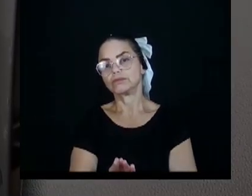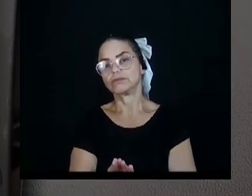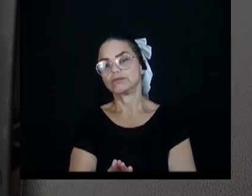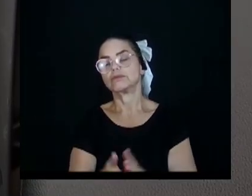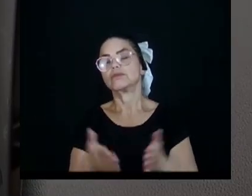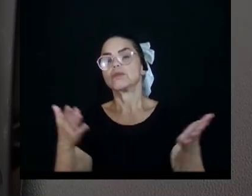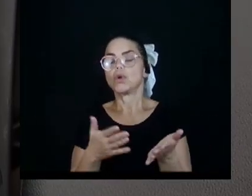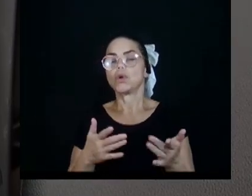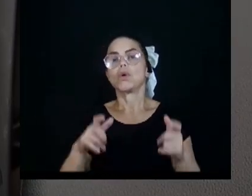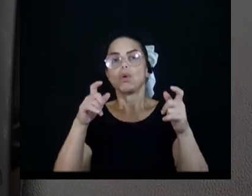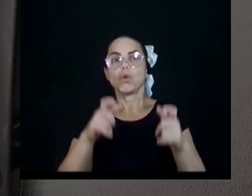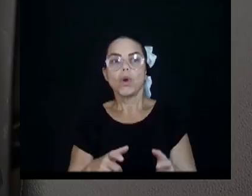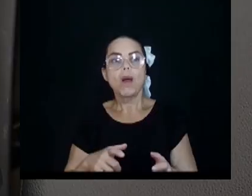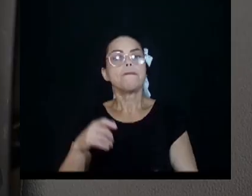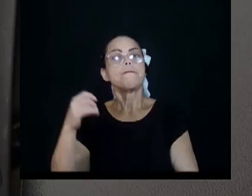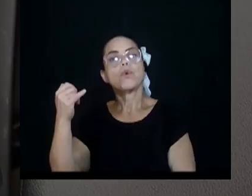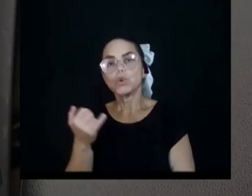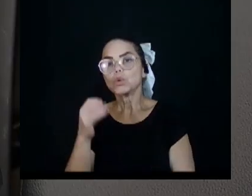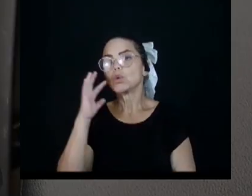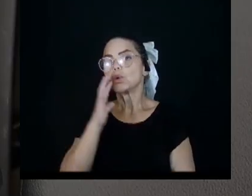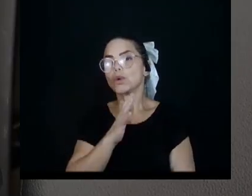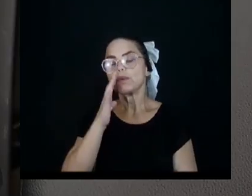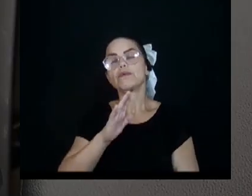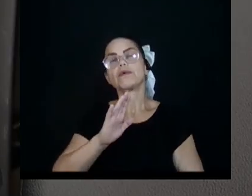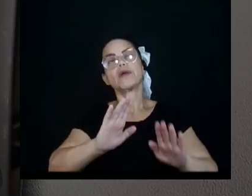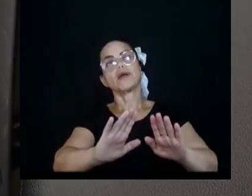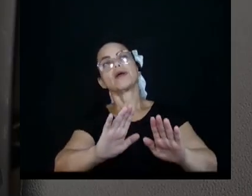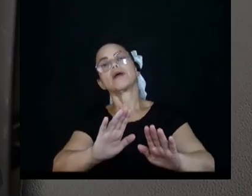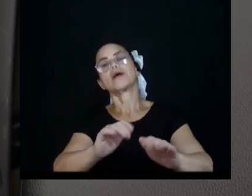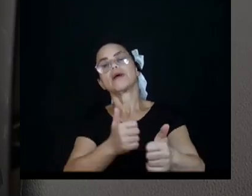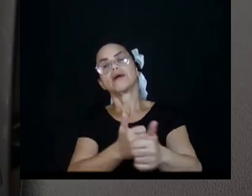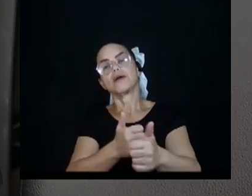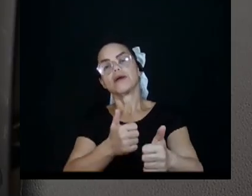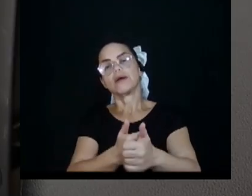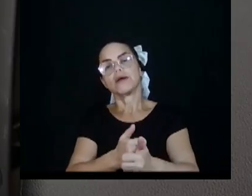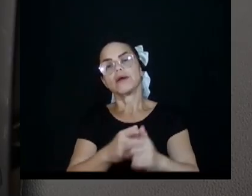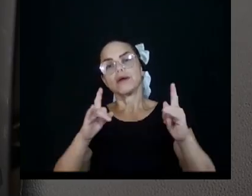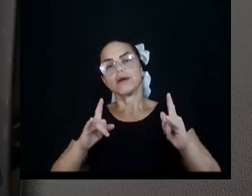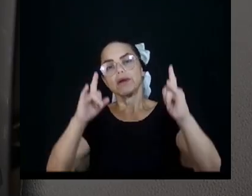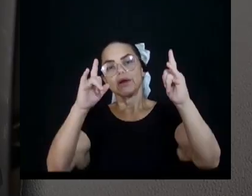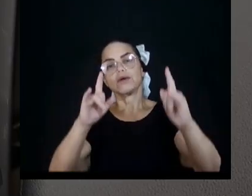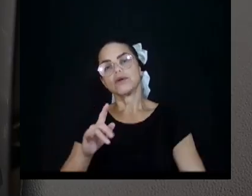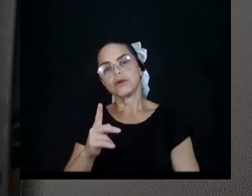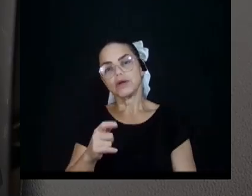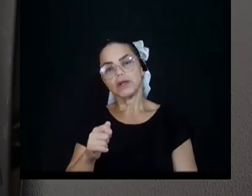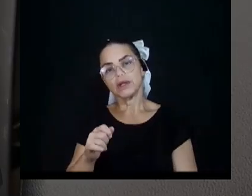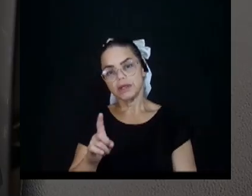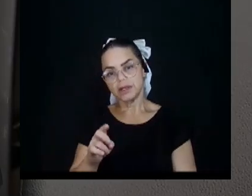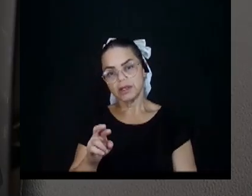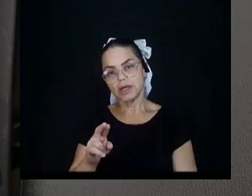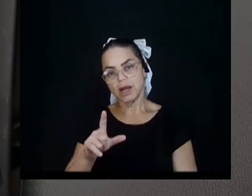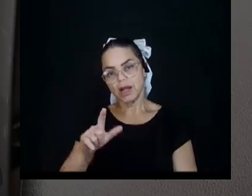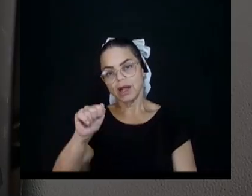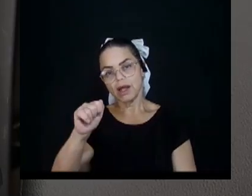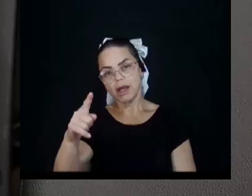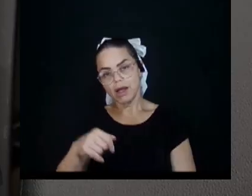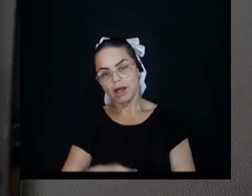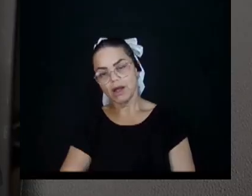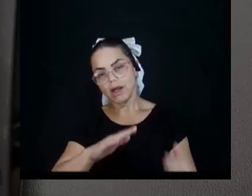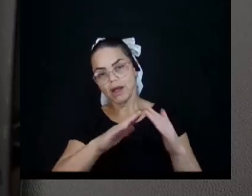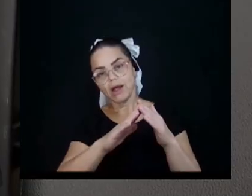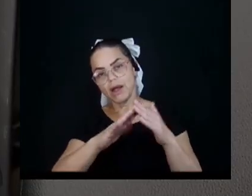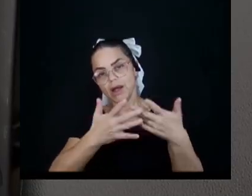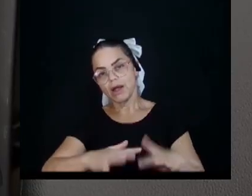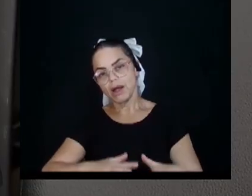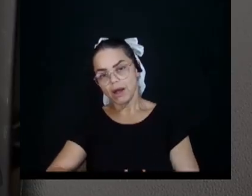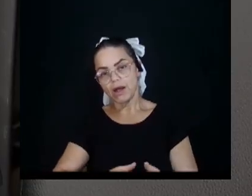cidade. Fica ali perto do condomínio Xangri-Lá, né? Essa casa que hoje é tombada é um centro